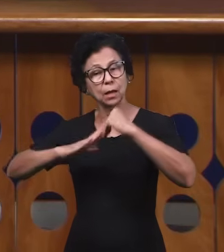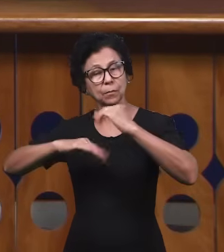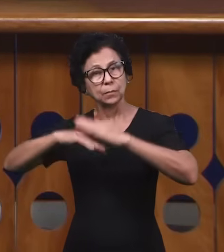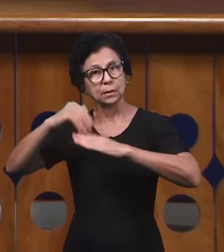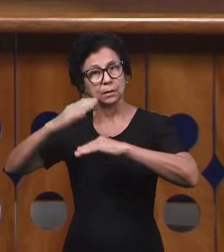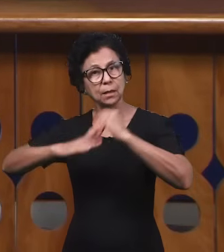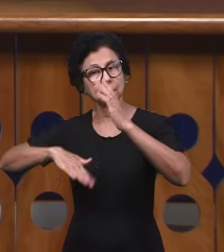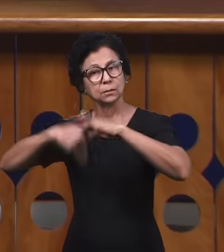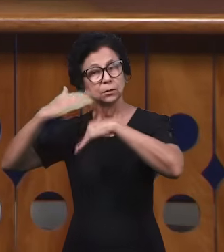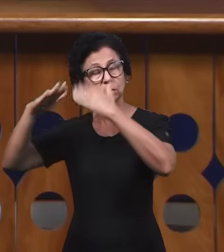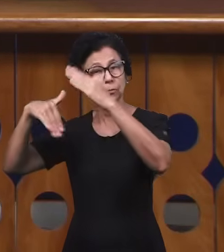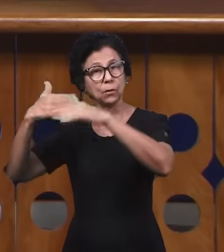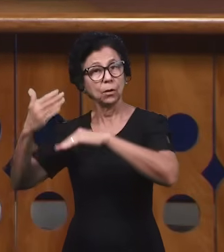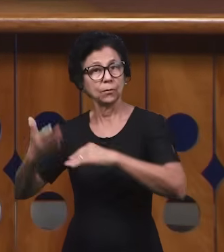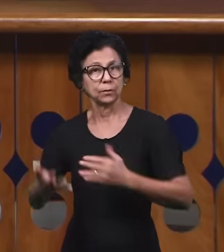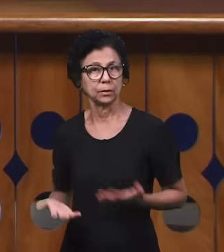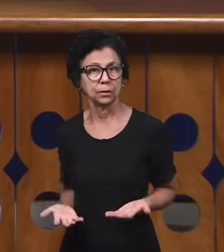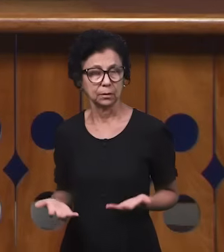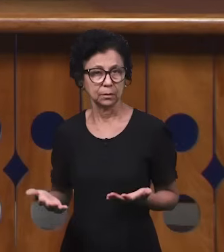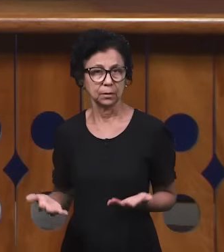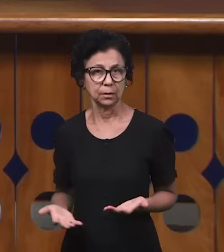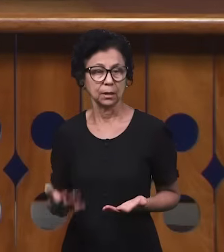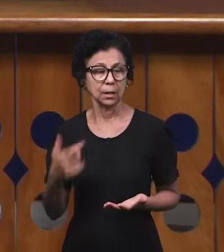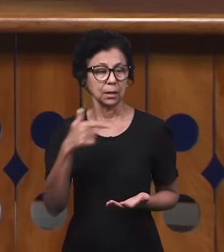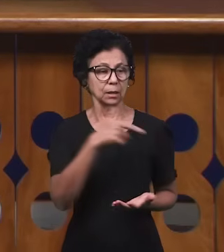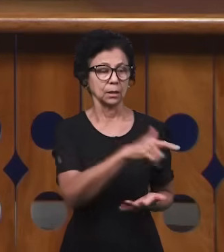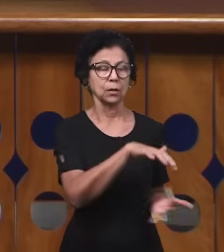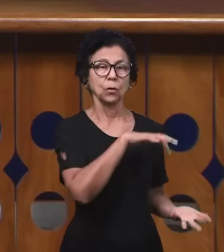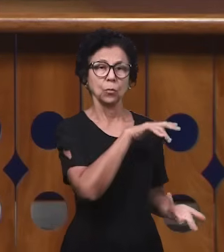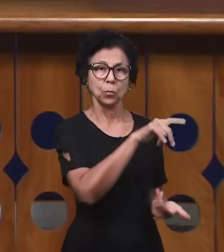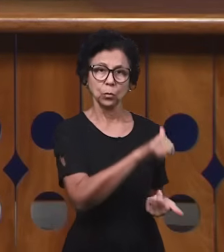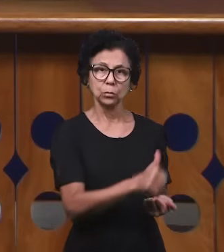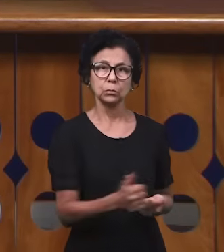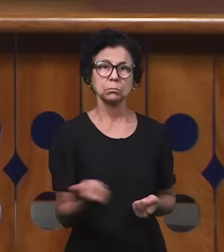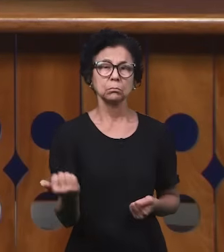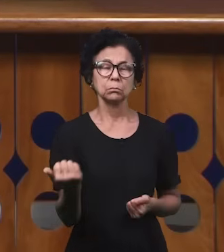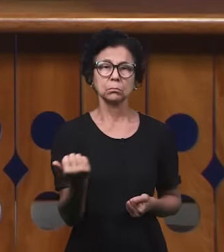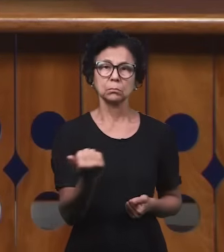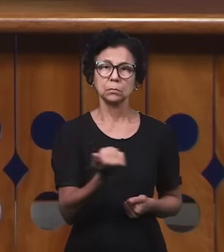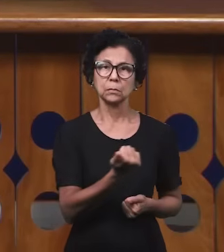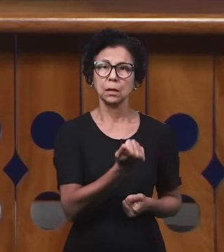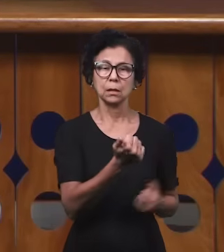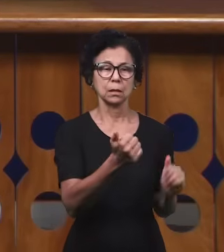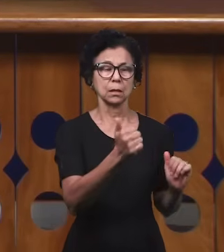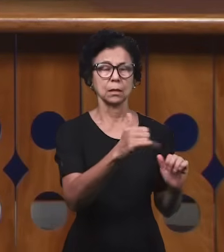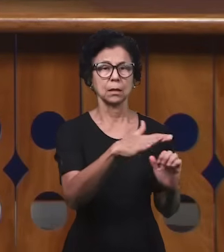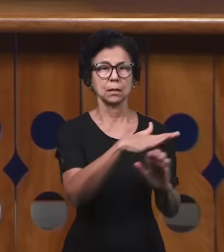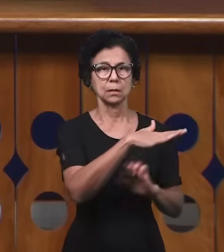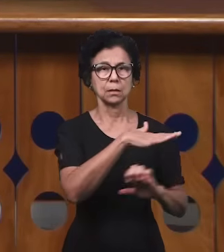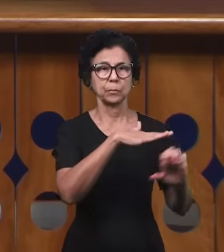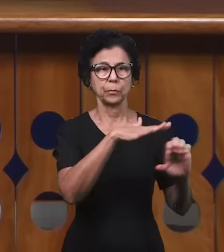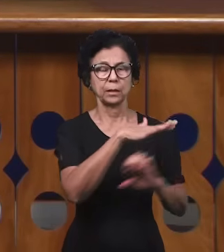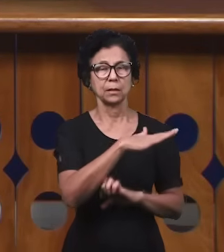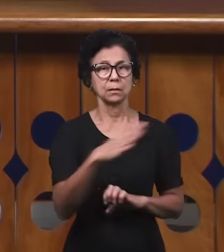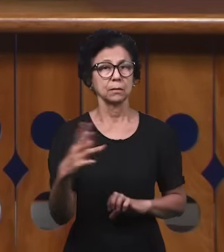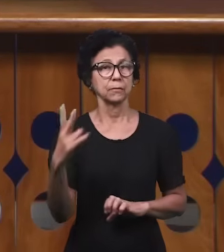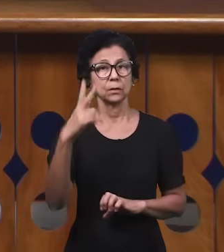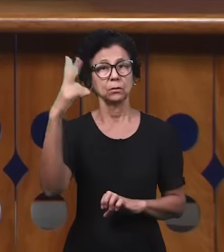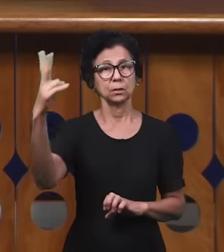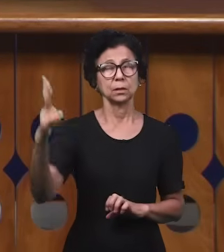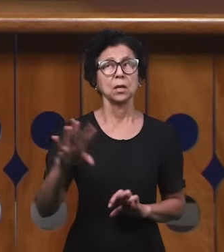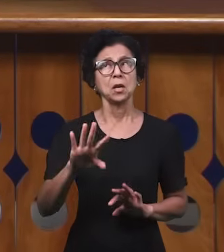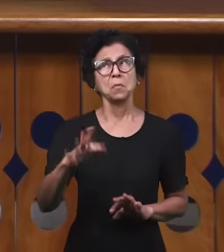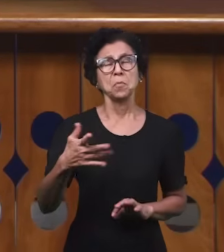nós vivemos um mundo globalizado. Antigamente, né, não seja o vosso tempo, mas até que no meu